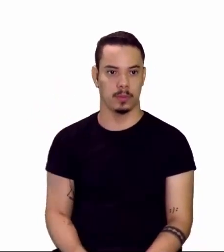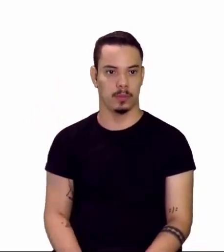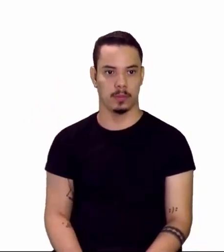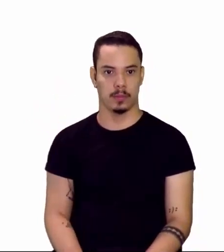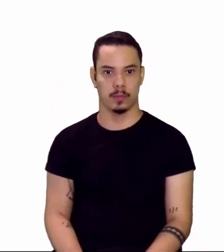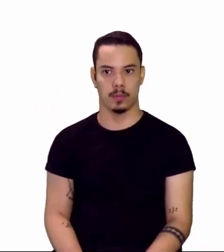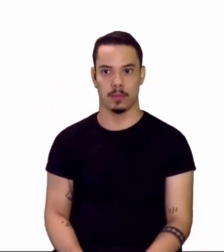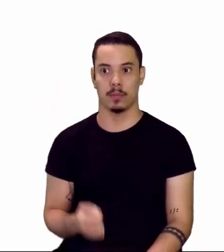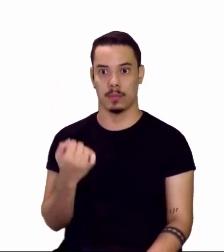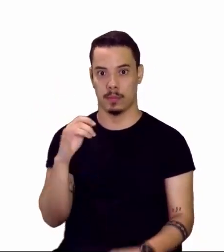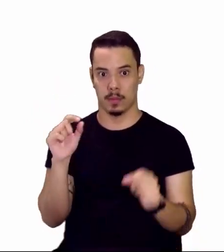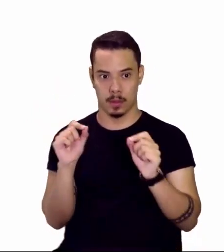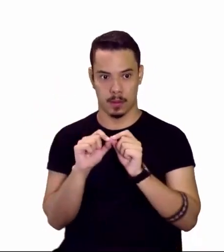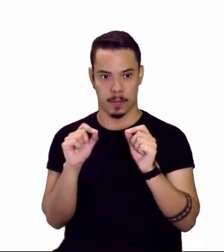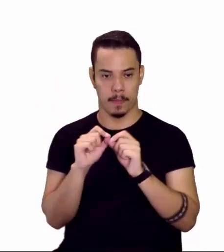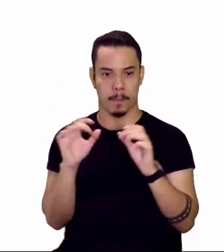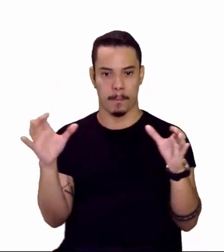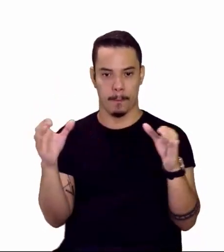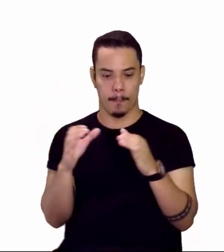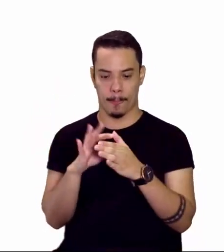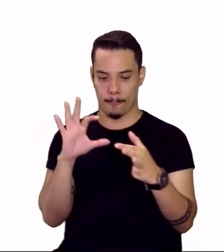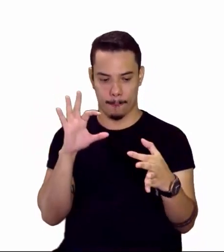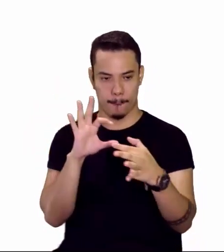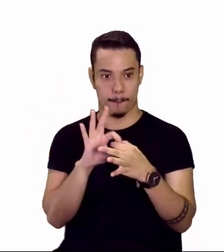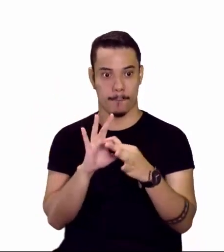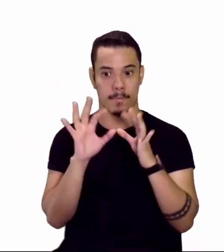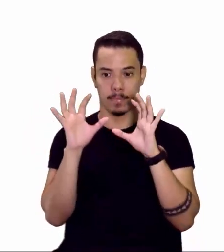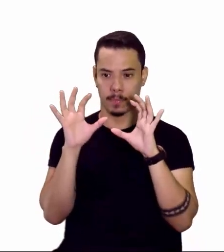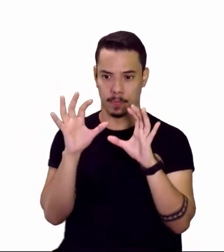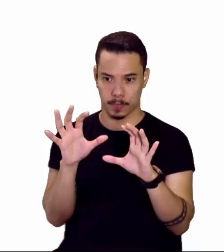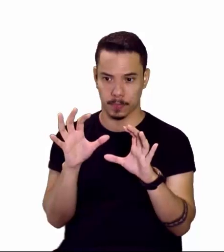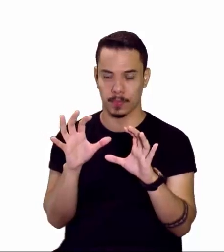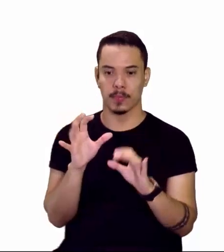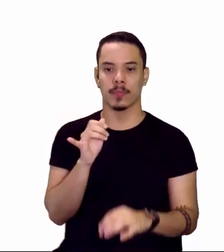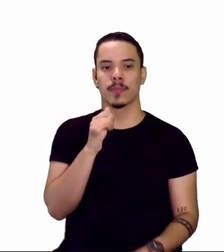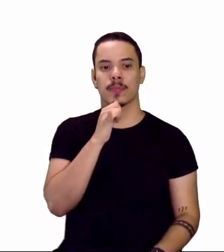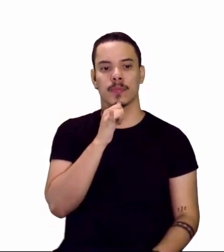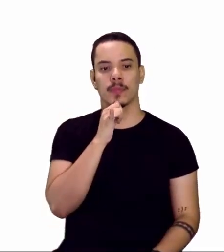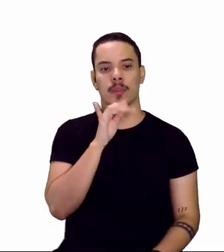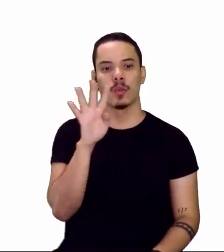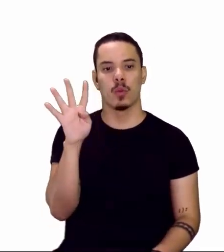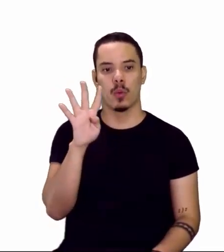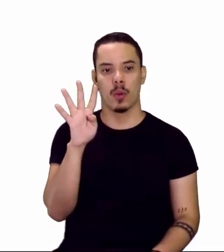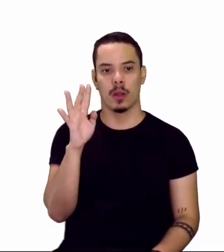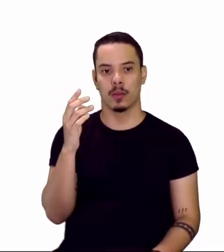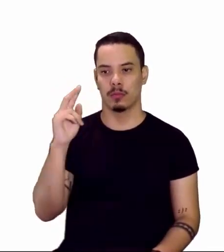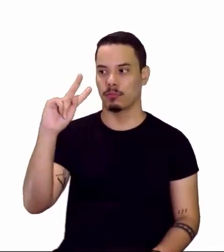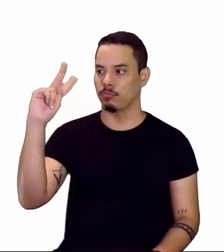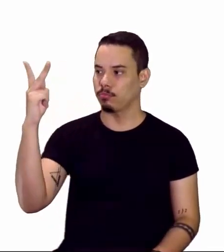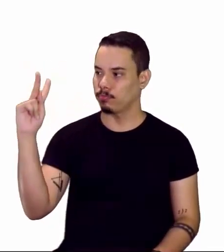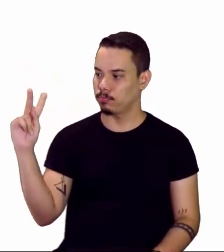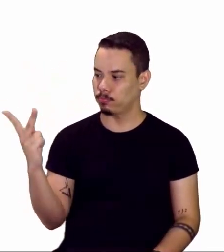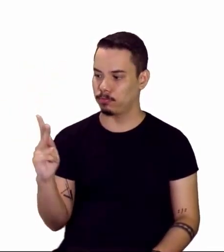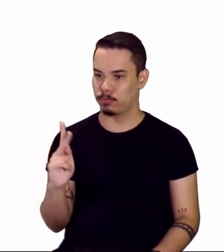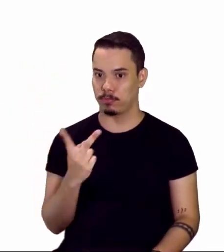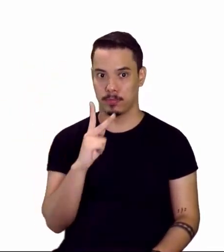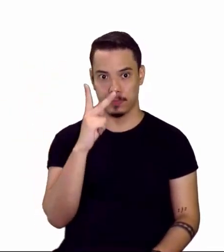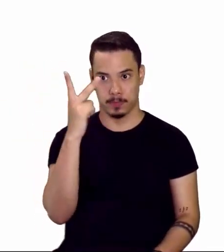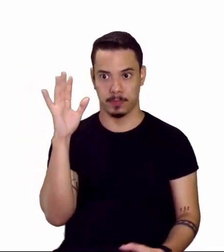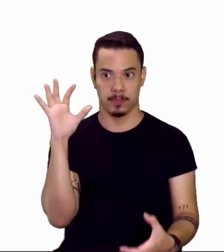ligação covalente, um elétron com hidrogênio, no caso 4 hidrogênio,